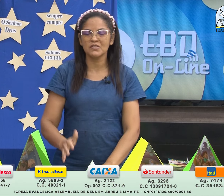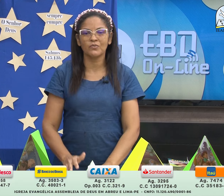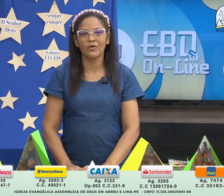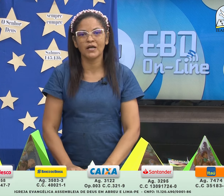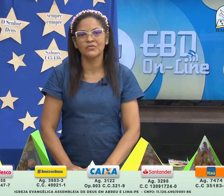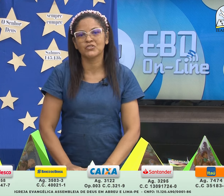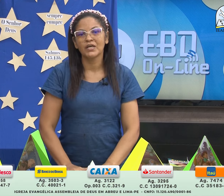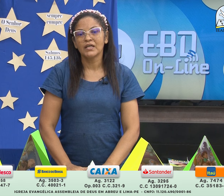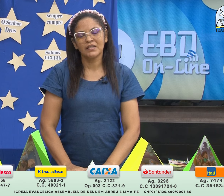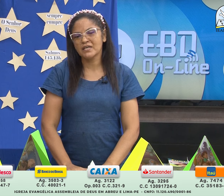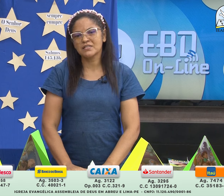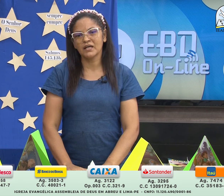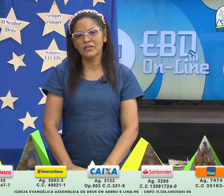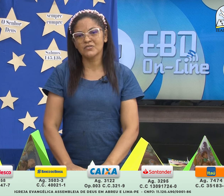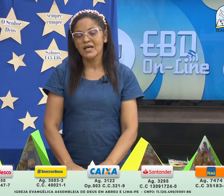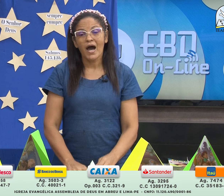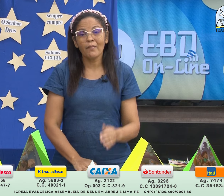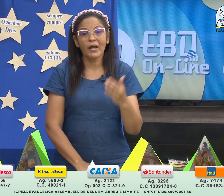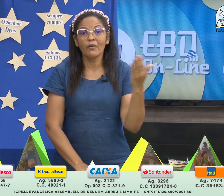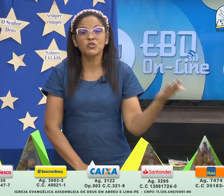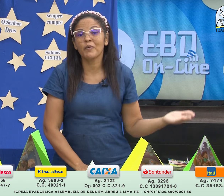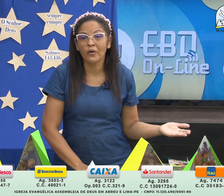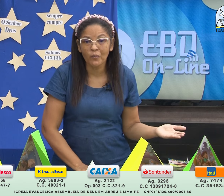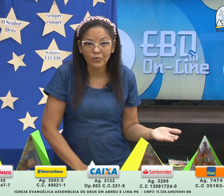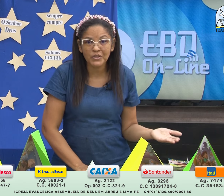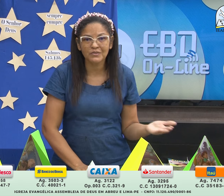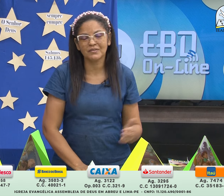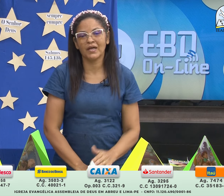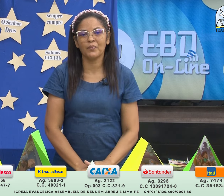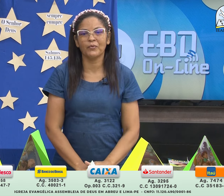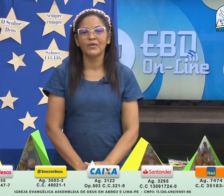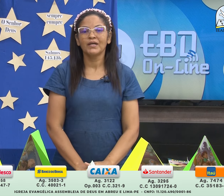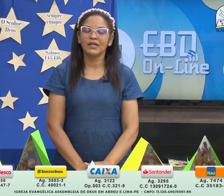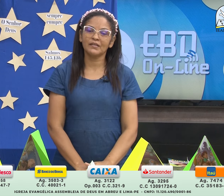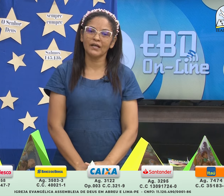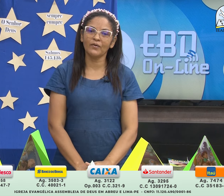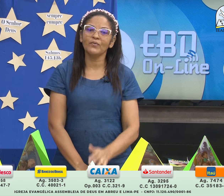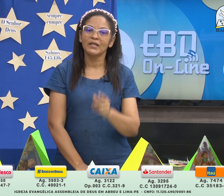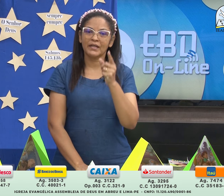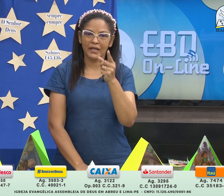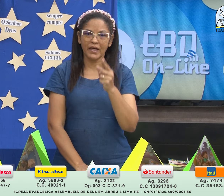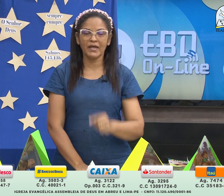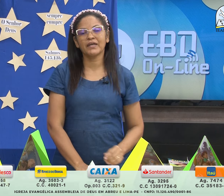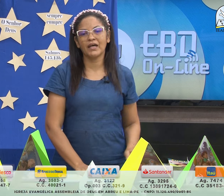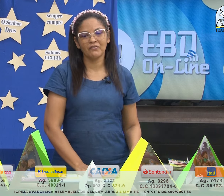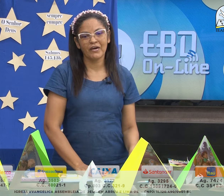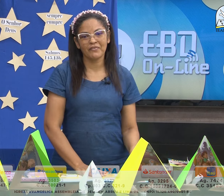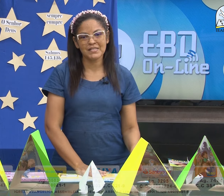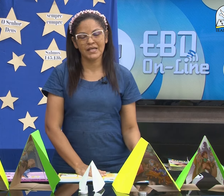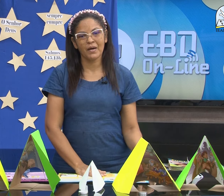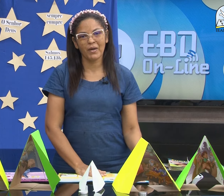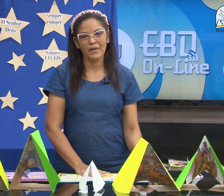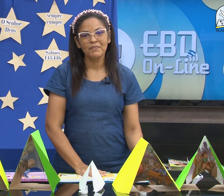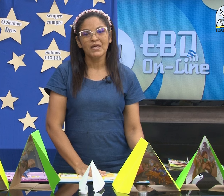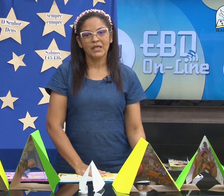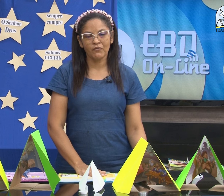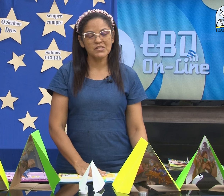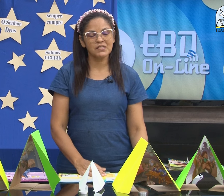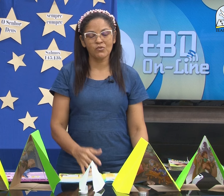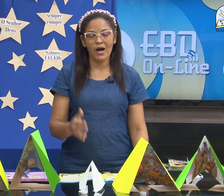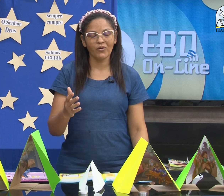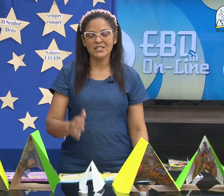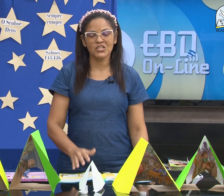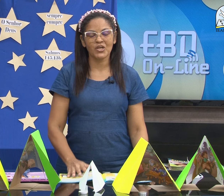passou 5 anos 10 anos Abraão esperou muito tempo Então creia que ele vai fazer Amém